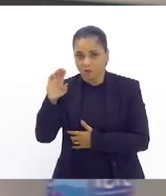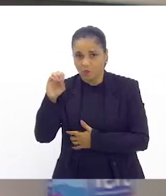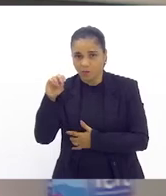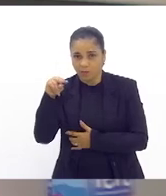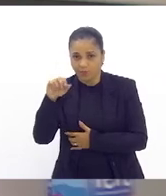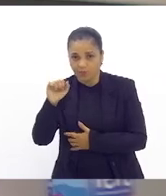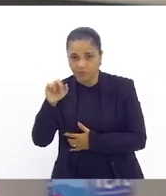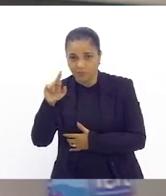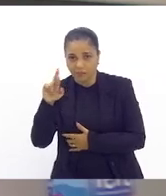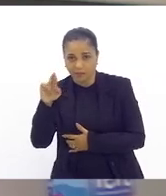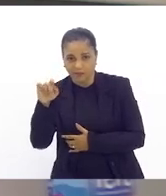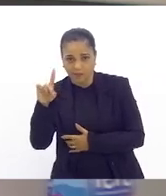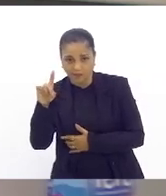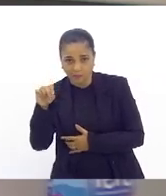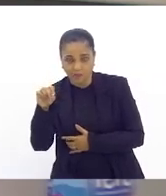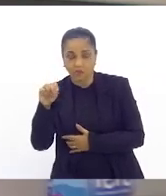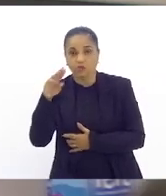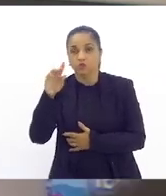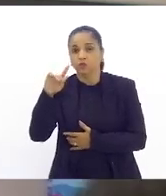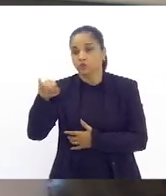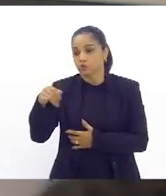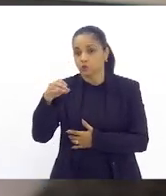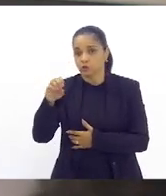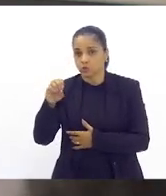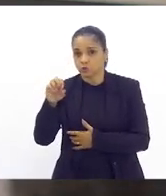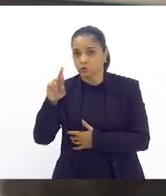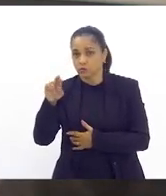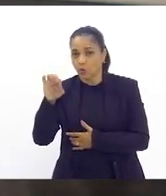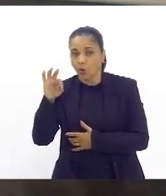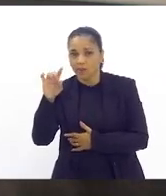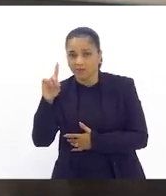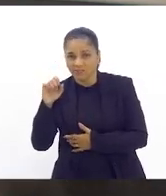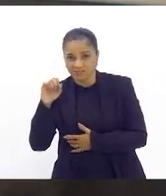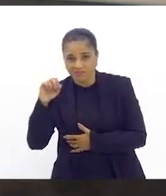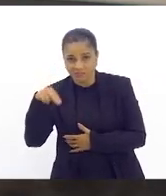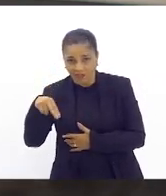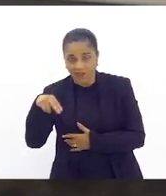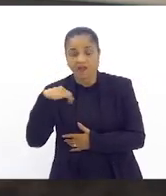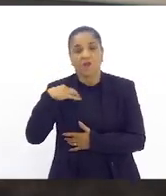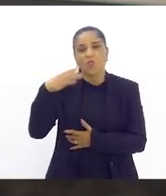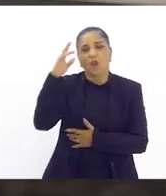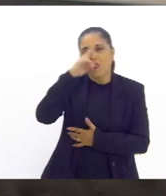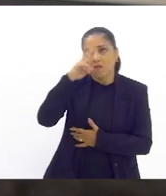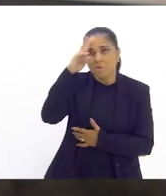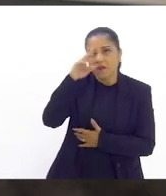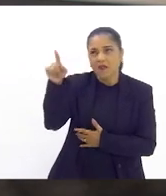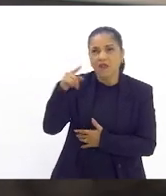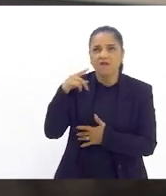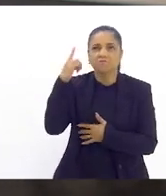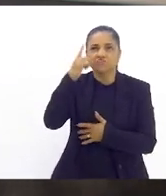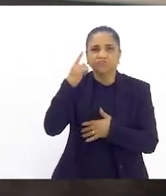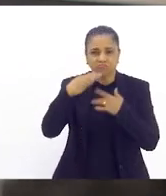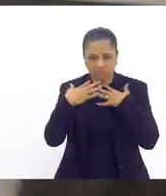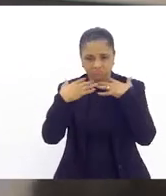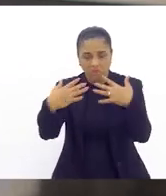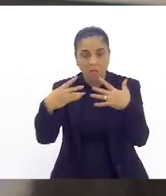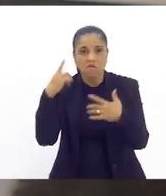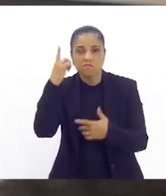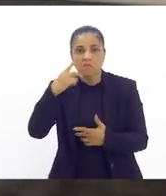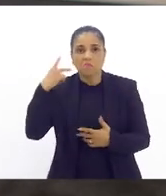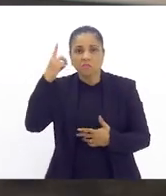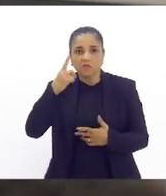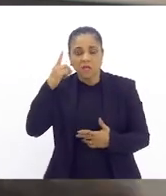me lembrei de um fato muito interessante é numa audiência pública da CPI da Ampla presidida pelo Deputado Paulo Ramos ele